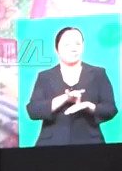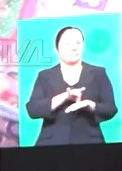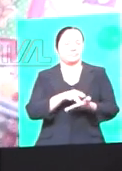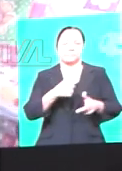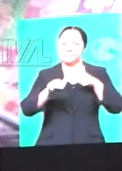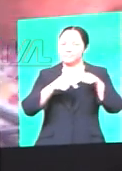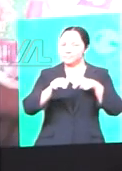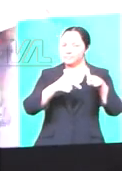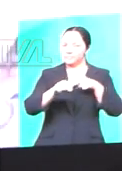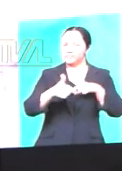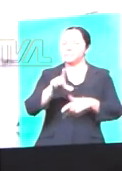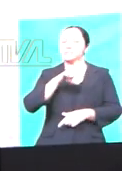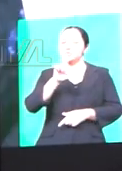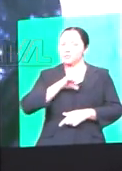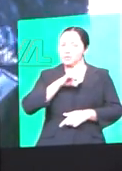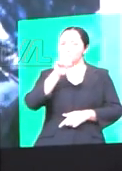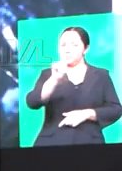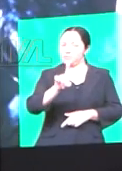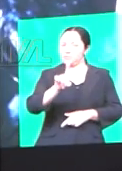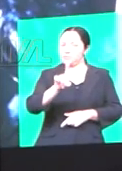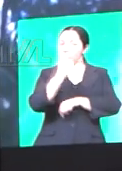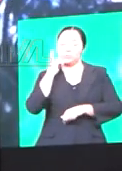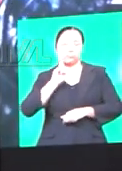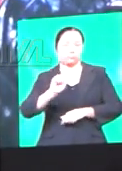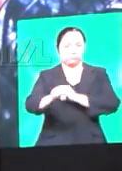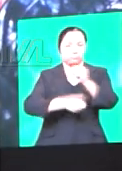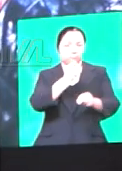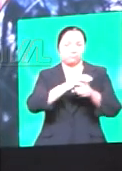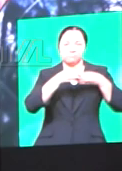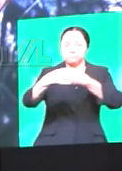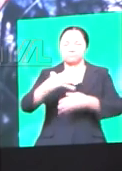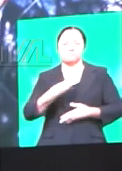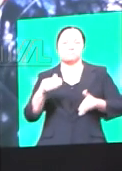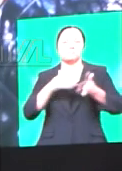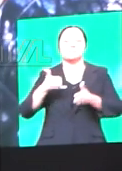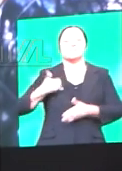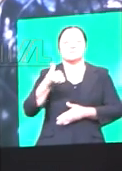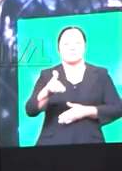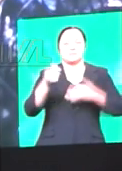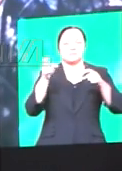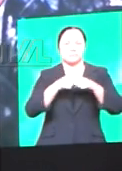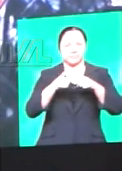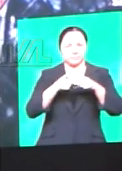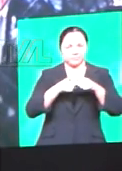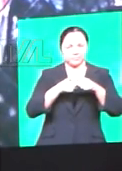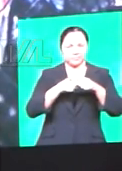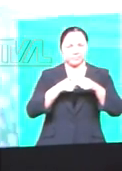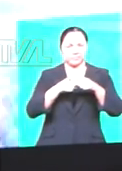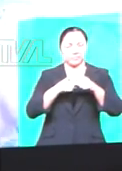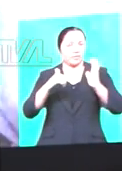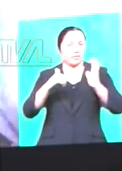de profunda importância para o estado de Santa Catarina, um estado que tem uma diversidade ambiental, regional